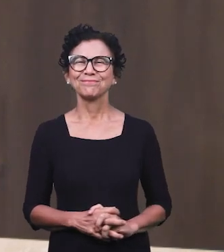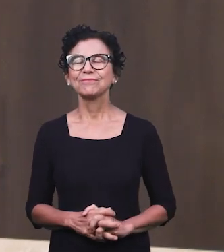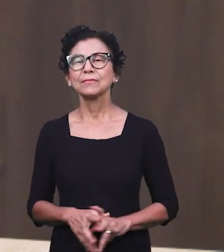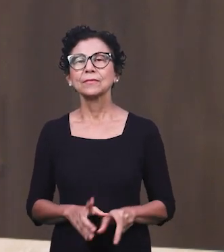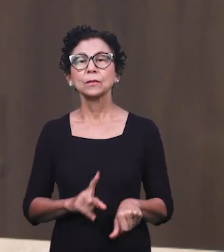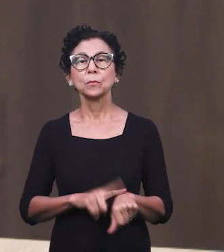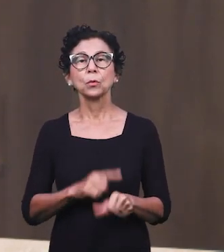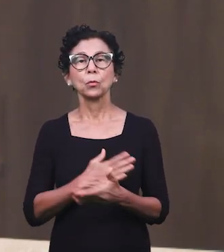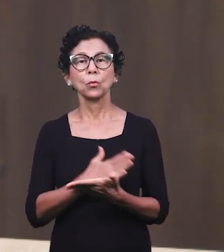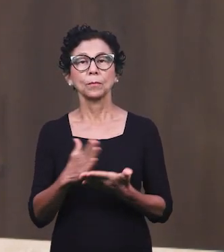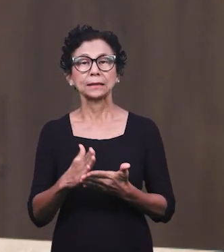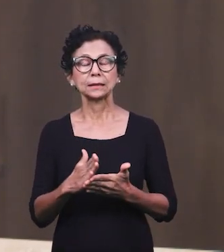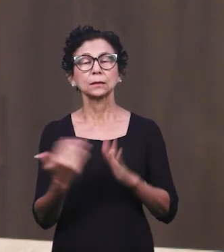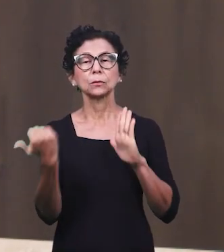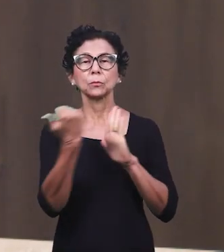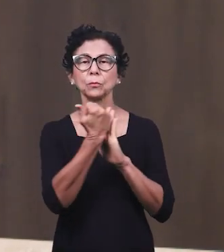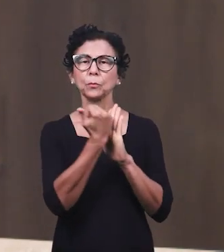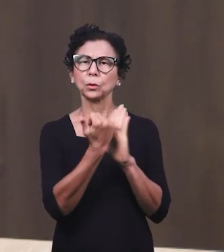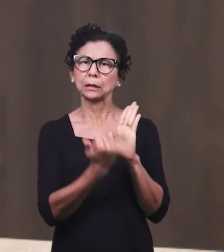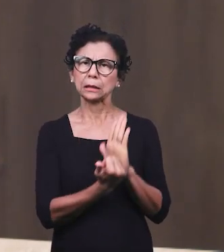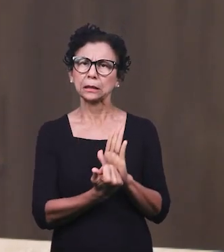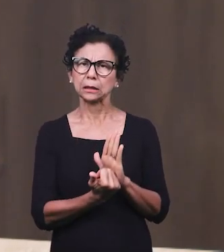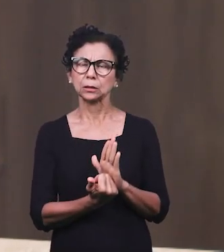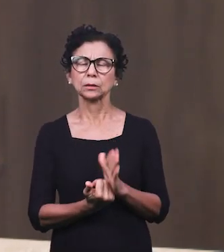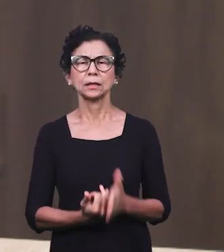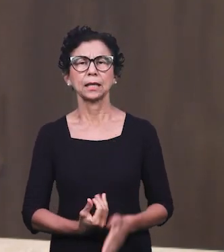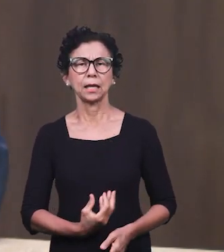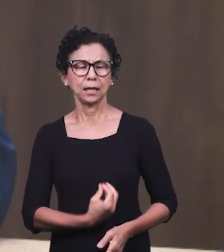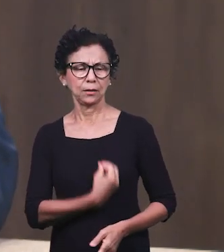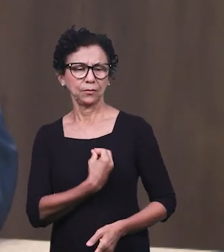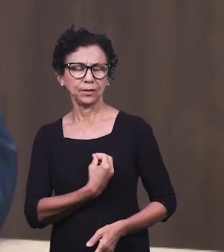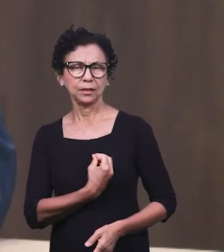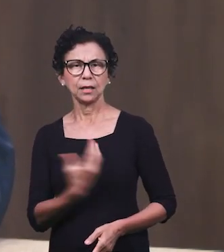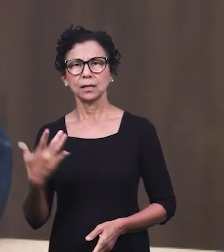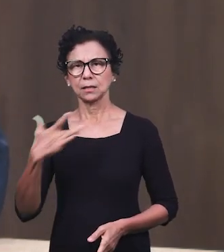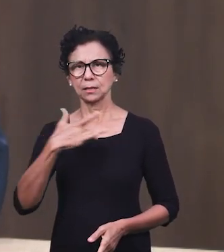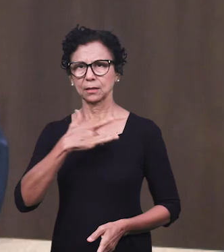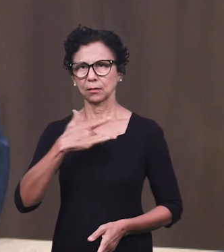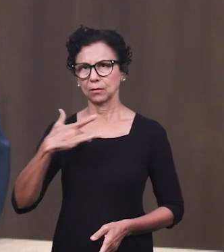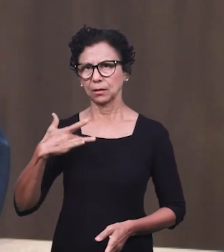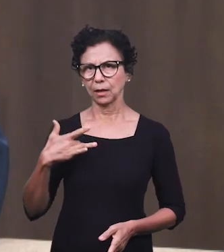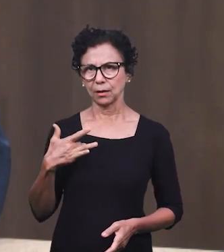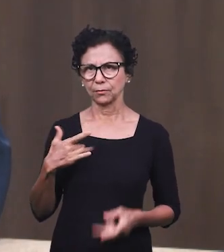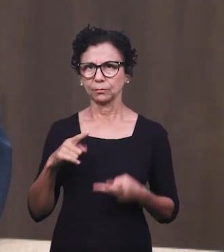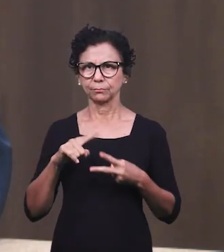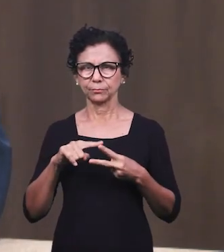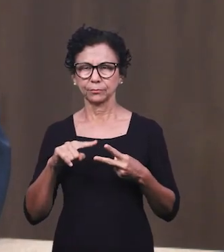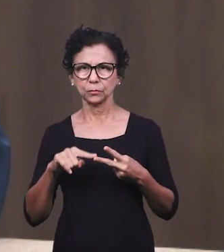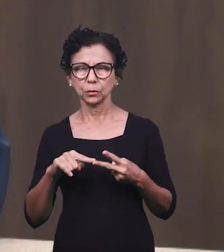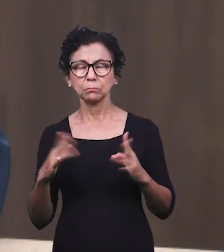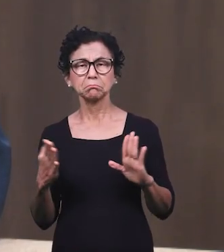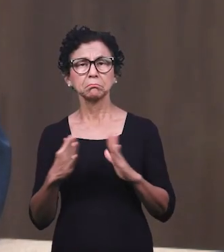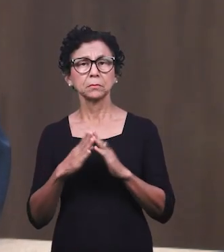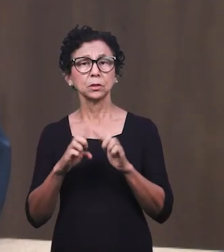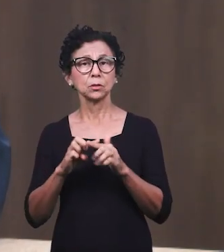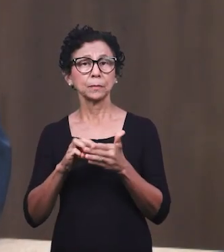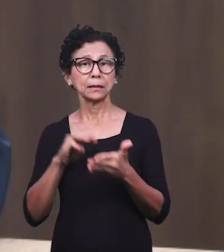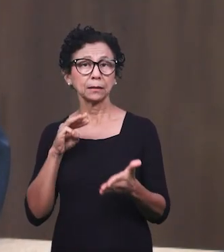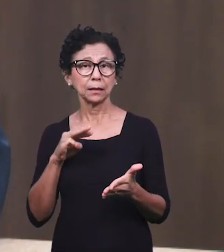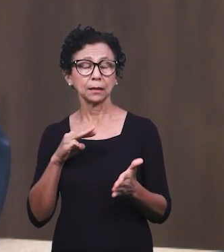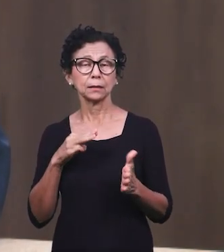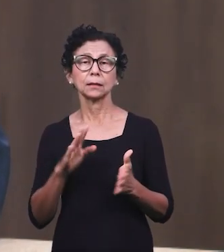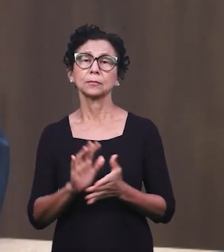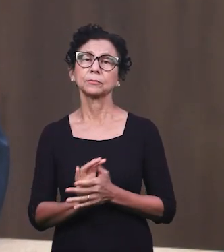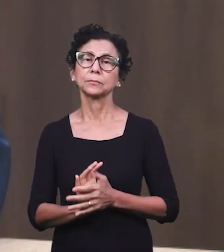Nós estamos iniciando mais um programa que é Viver com Saúde. Esse é um programa da Igreja Cristã Maranata, que